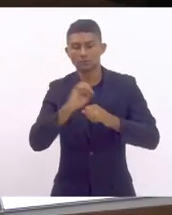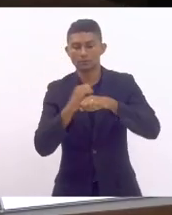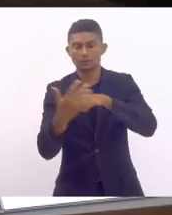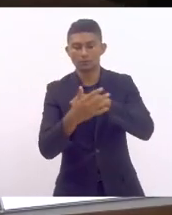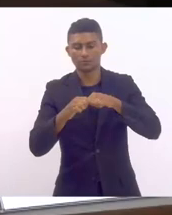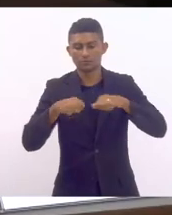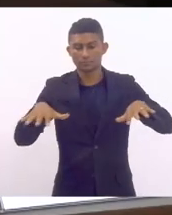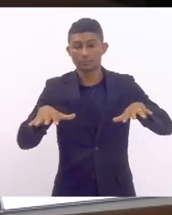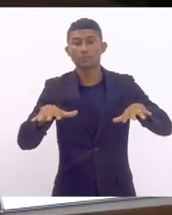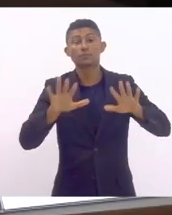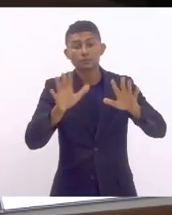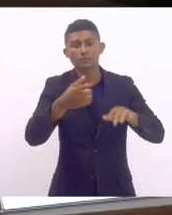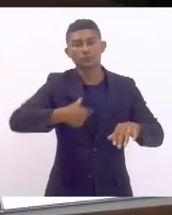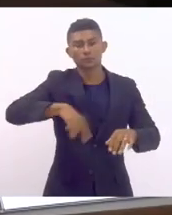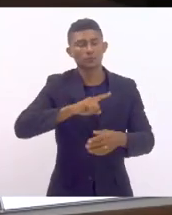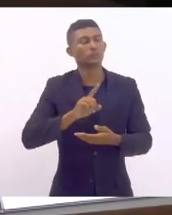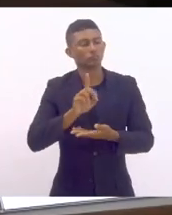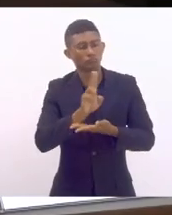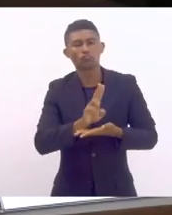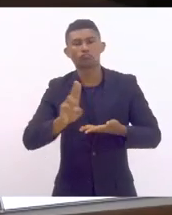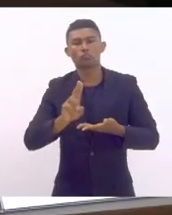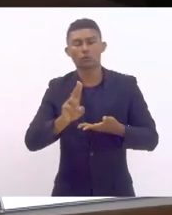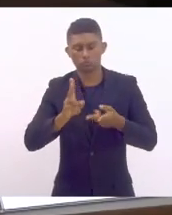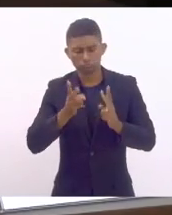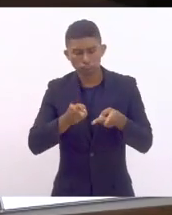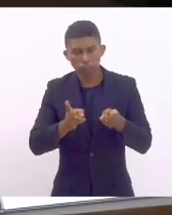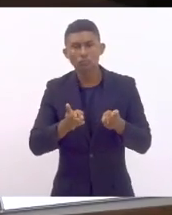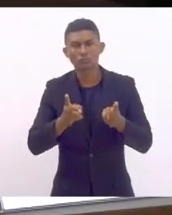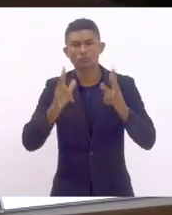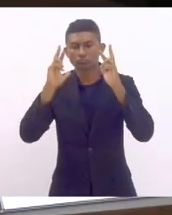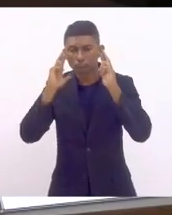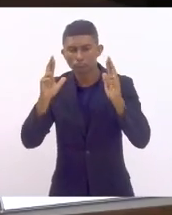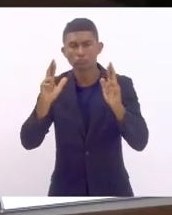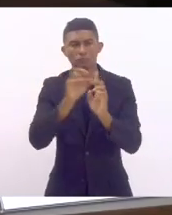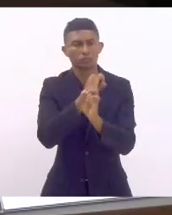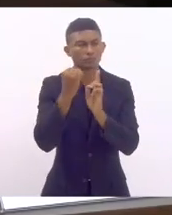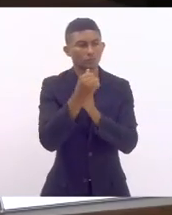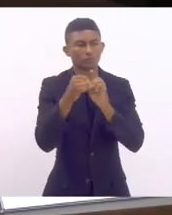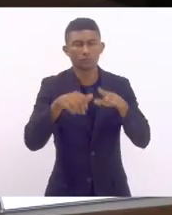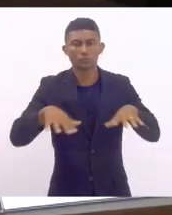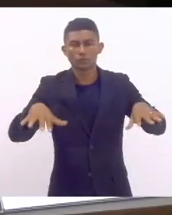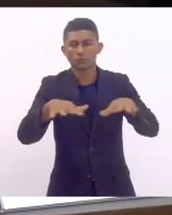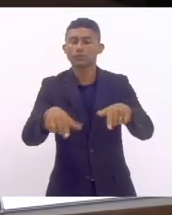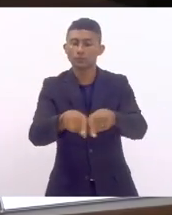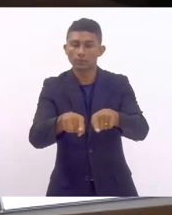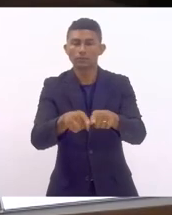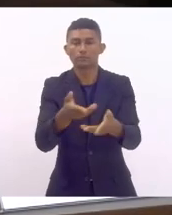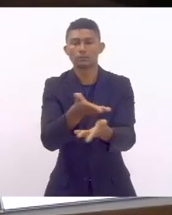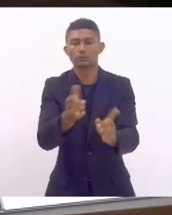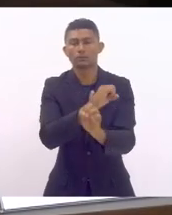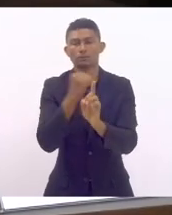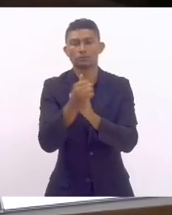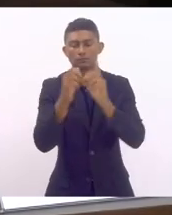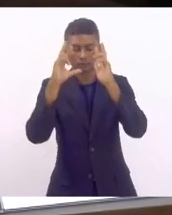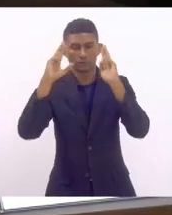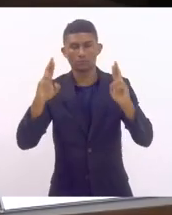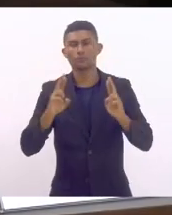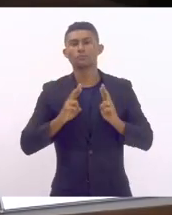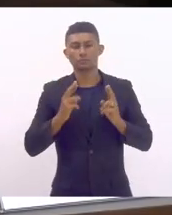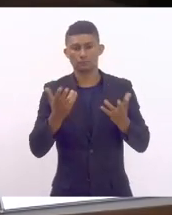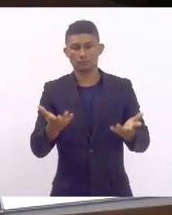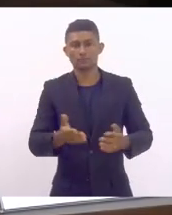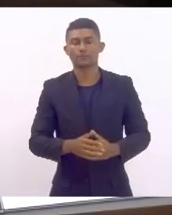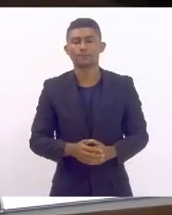respeitabilidade de confiança que a sociedade atribui o sistema Federal de ensino nas universidades públicas em geral então